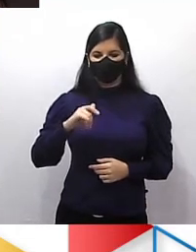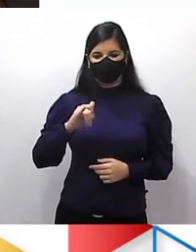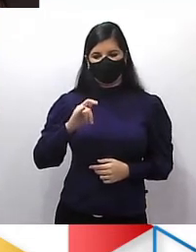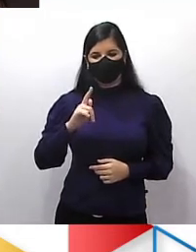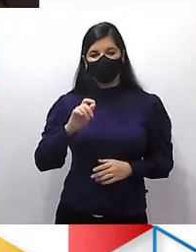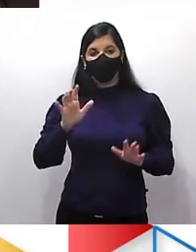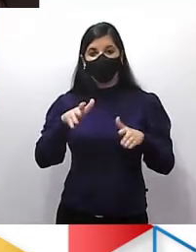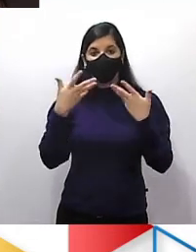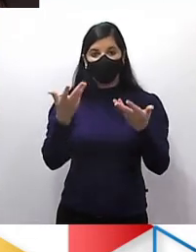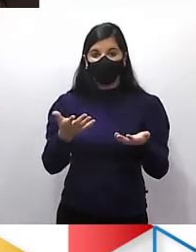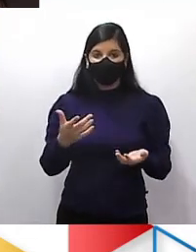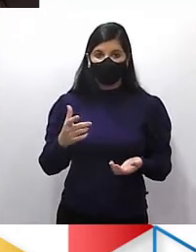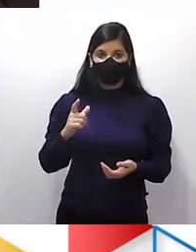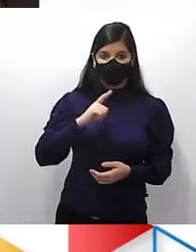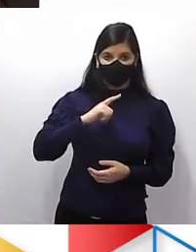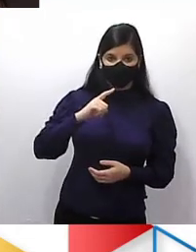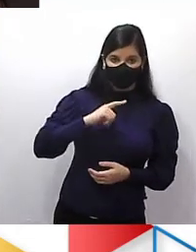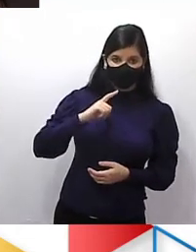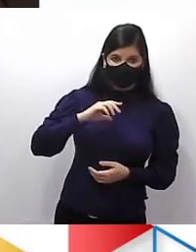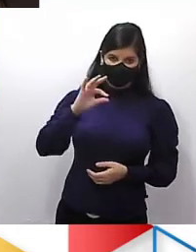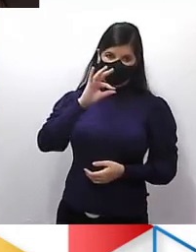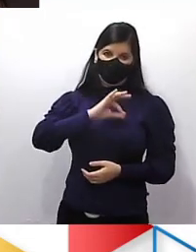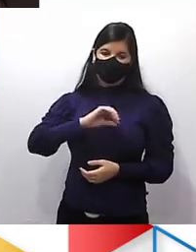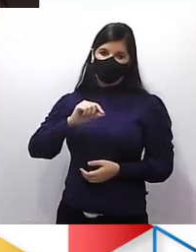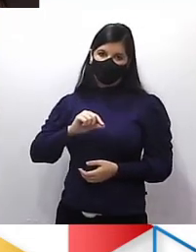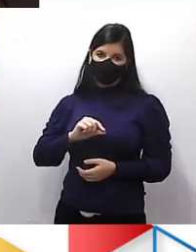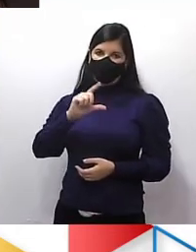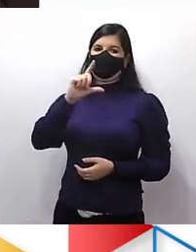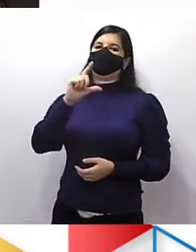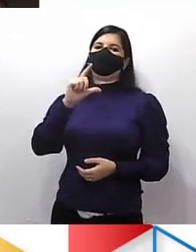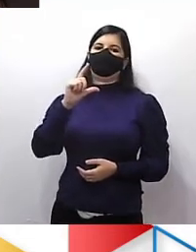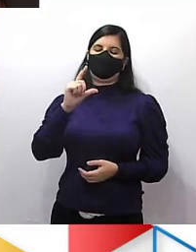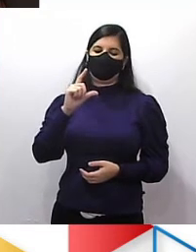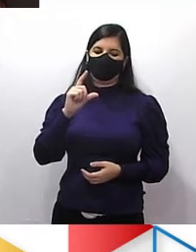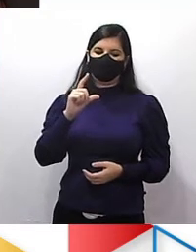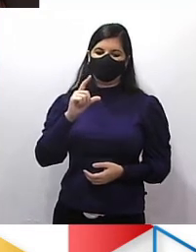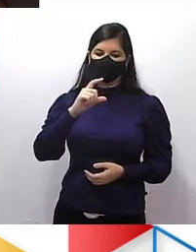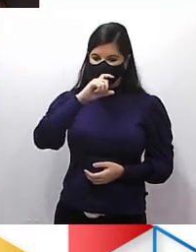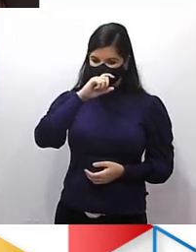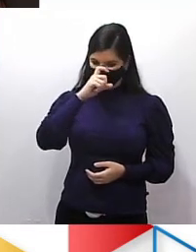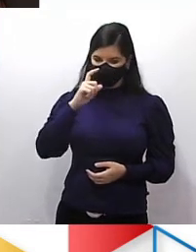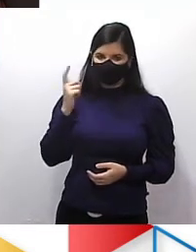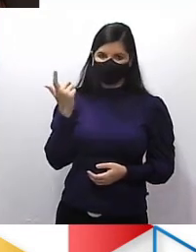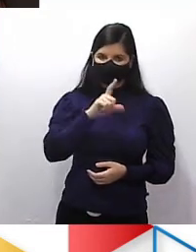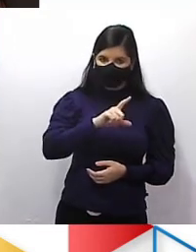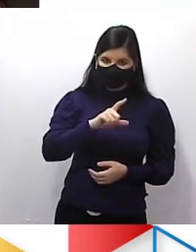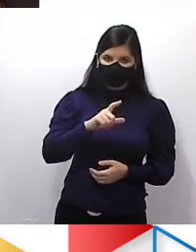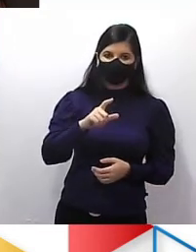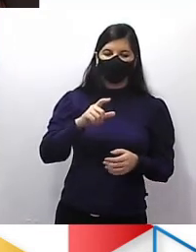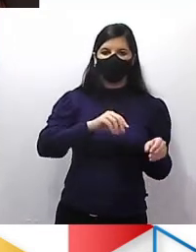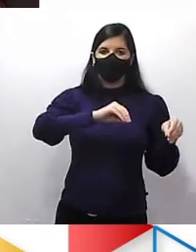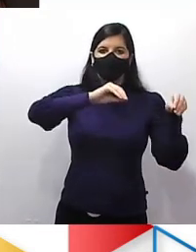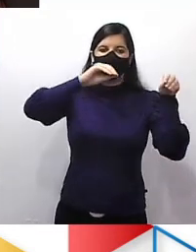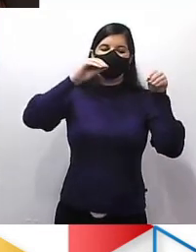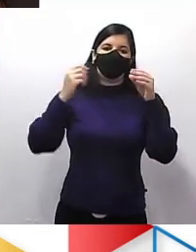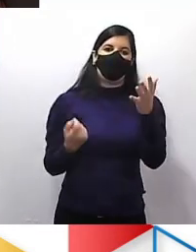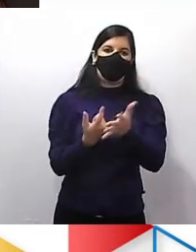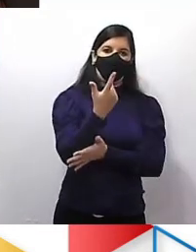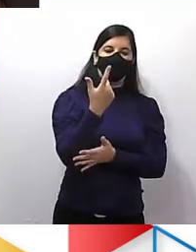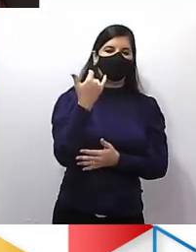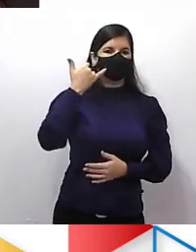raise, quando eu tiver um aumento, I'm going to buy a mobile, eu vou comprar